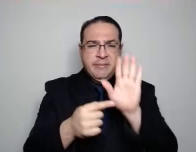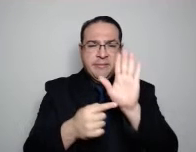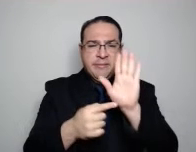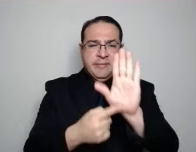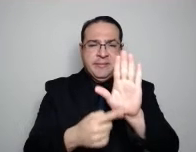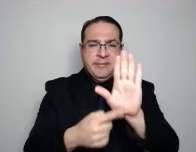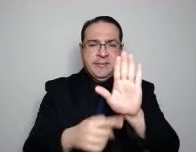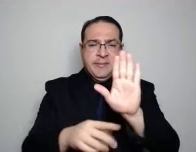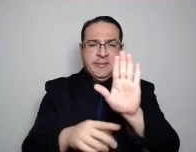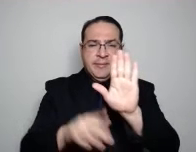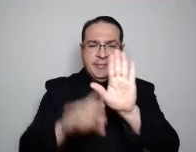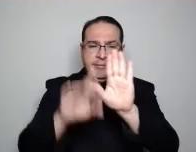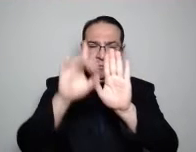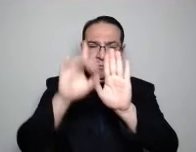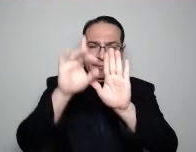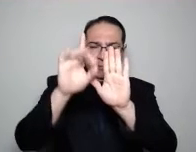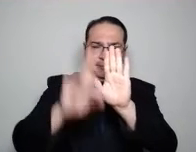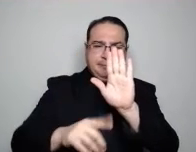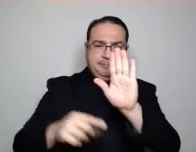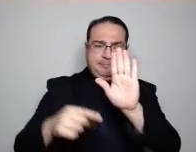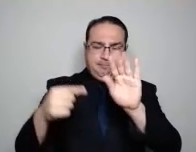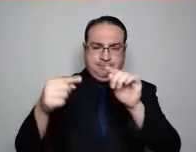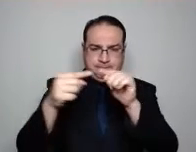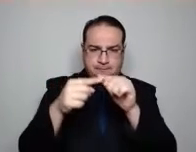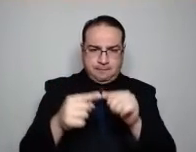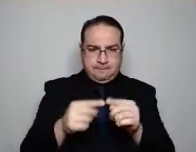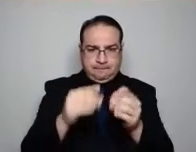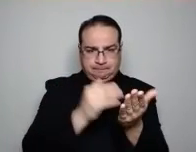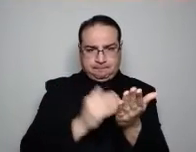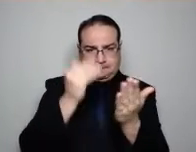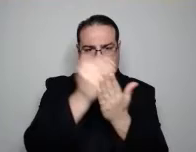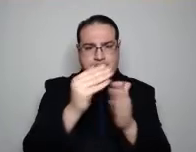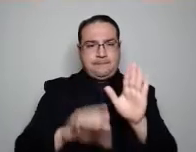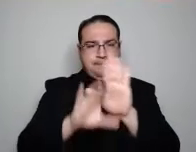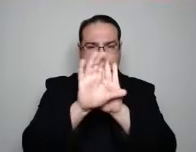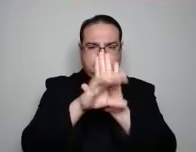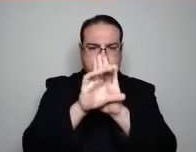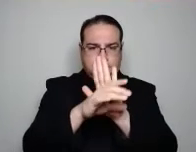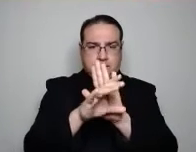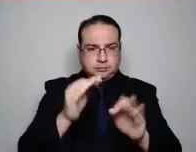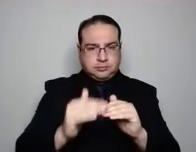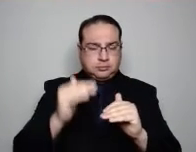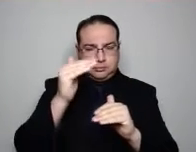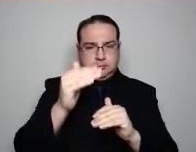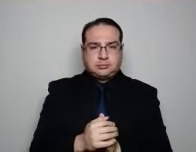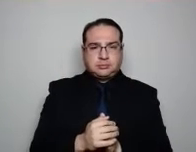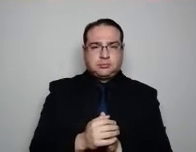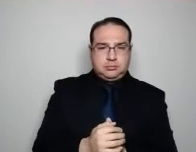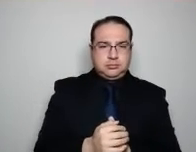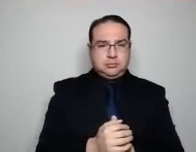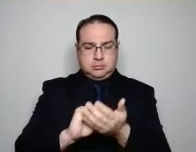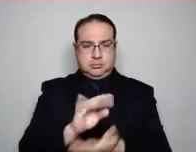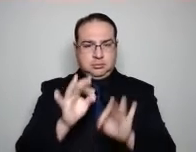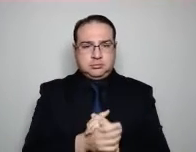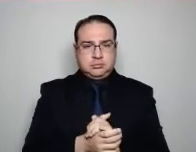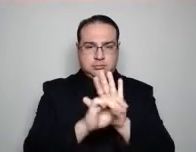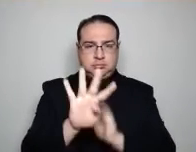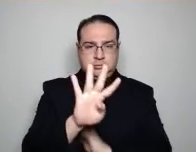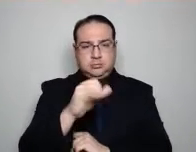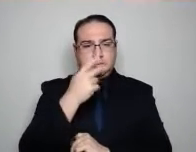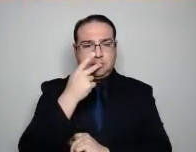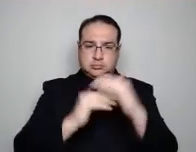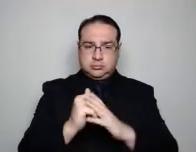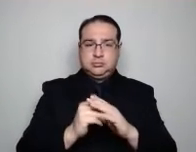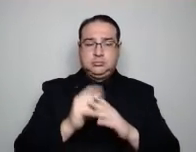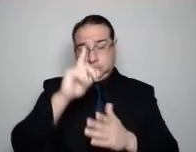é uma falta com a técnica jurídica. Né? O artigo 46 dessa lei fala que a competência para deliberar sobre a